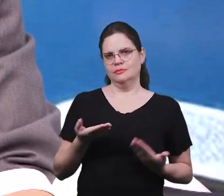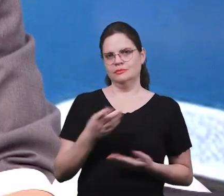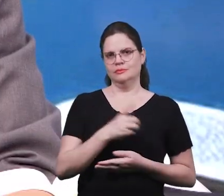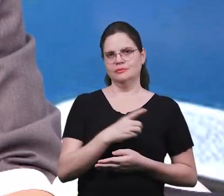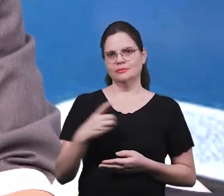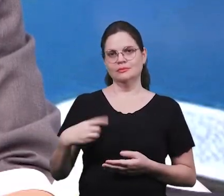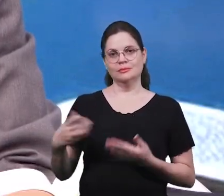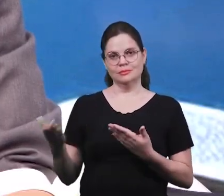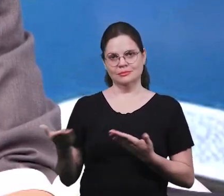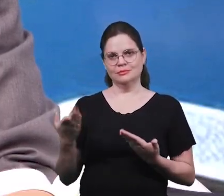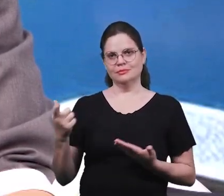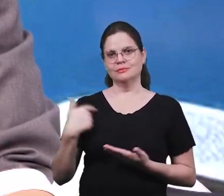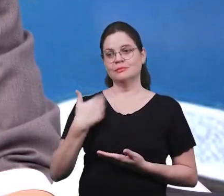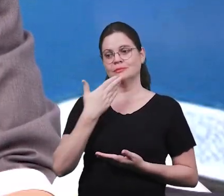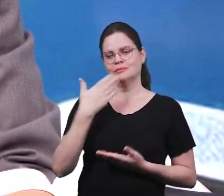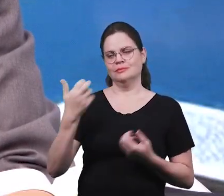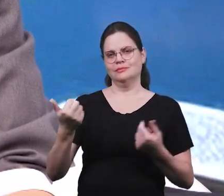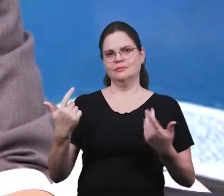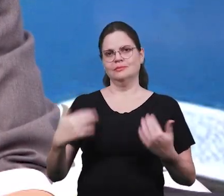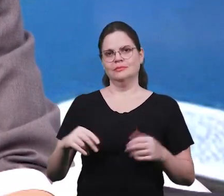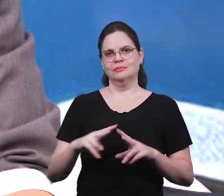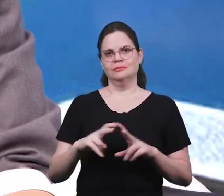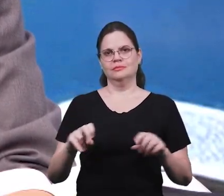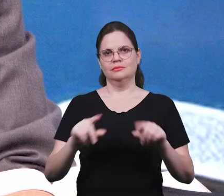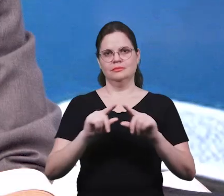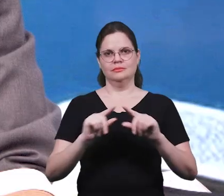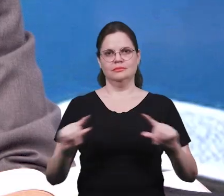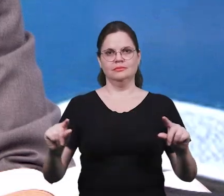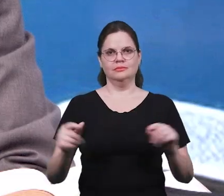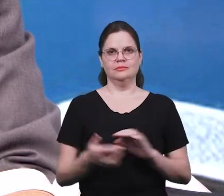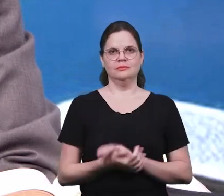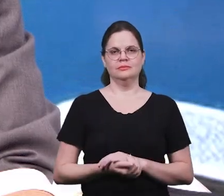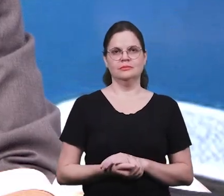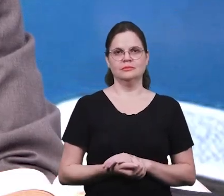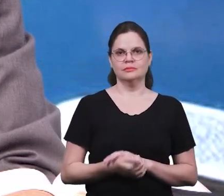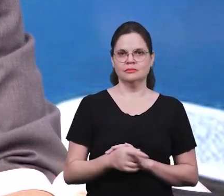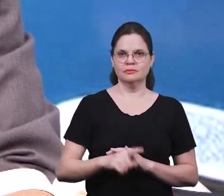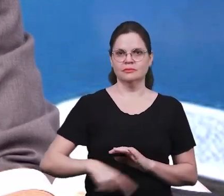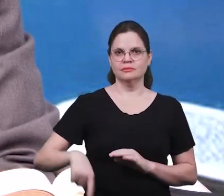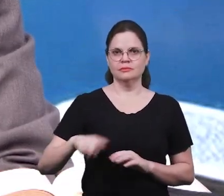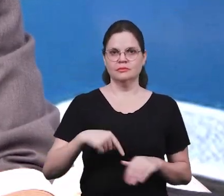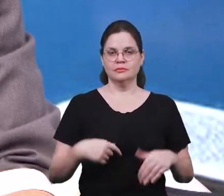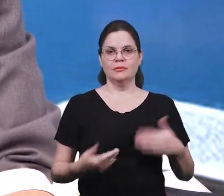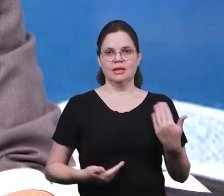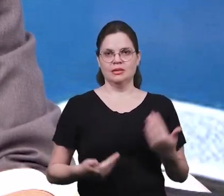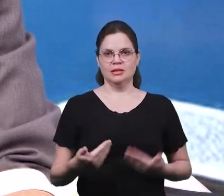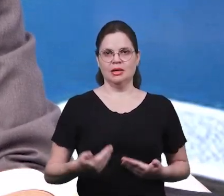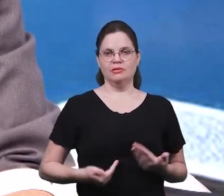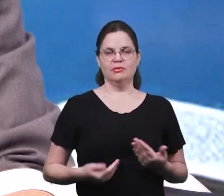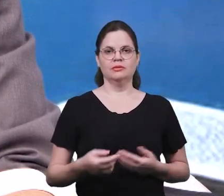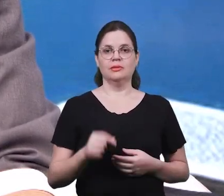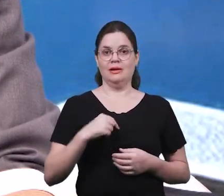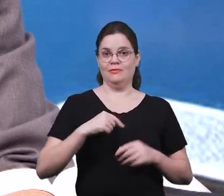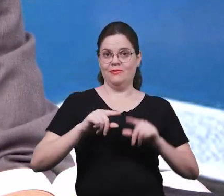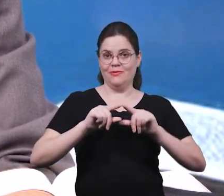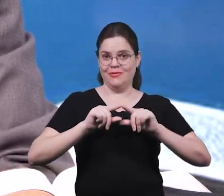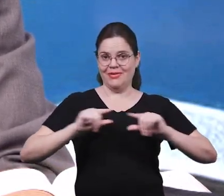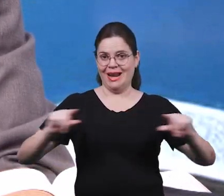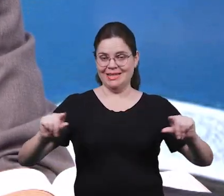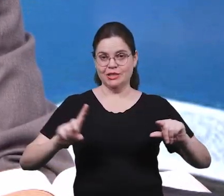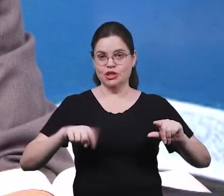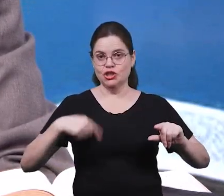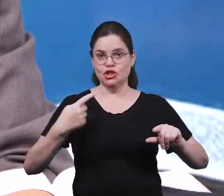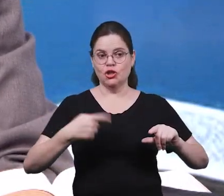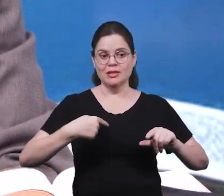diácono Elton Pandeles, a respeito dessa expressão sirvamos à mesa. Como você